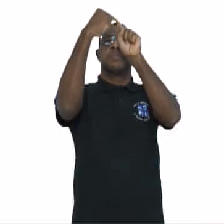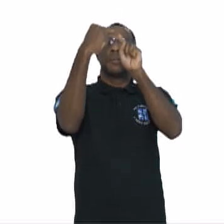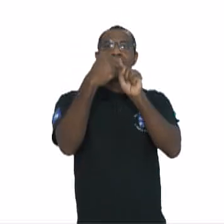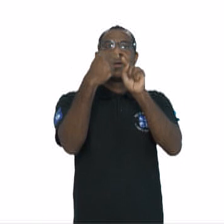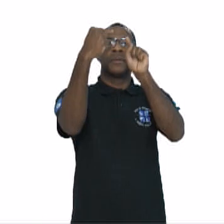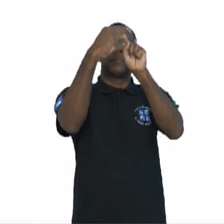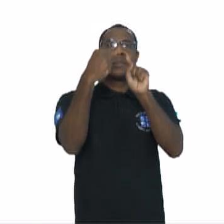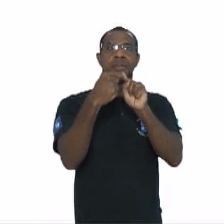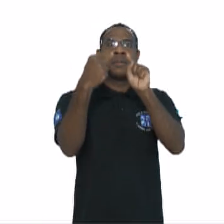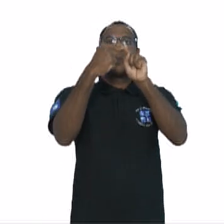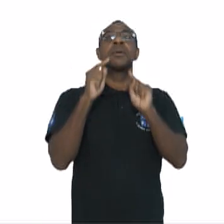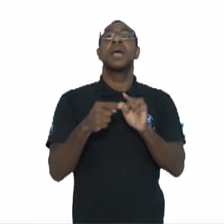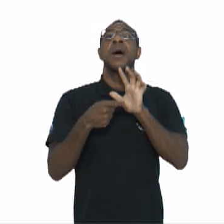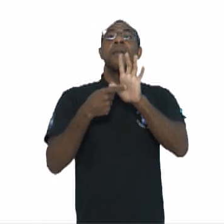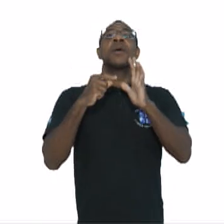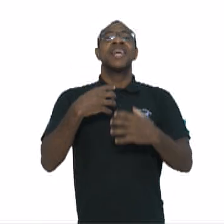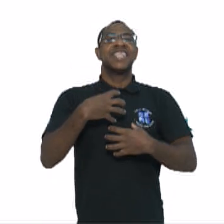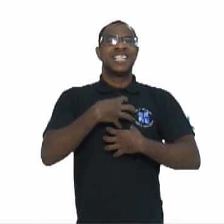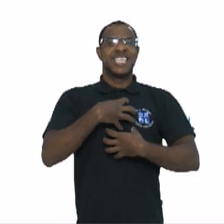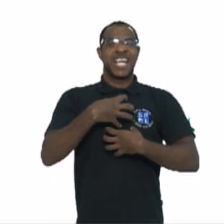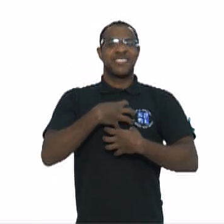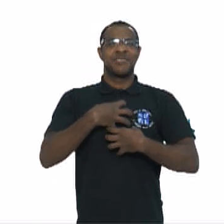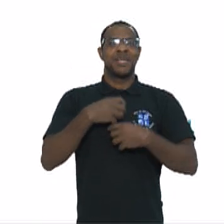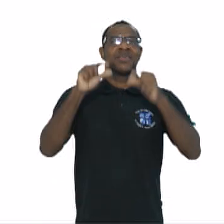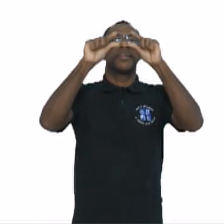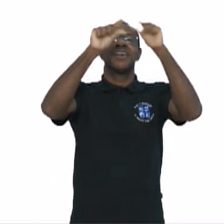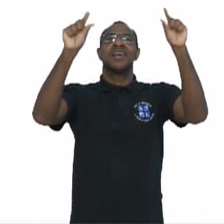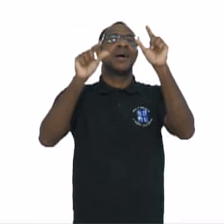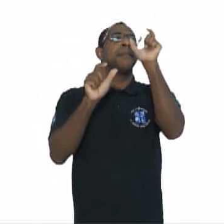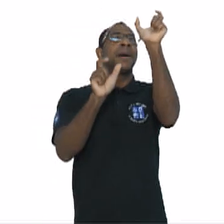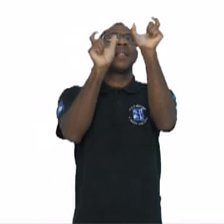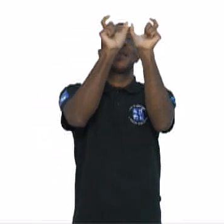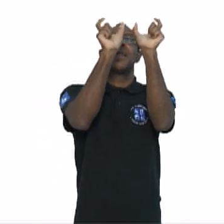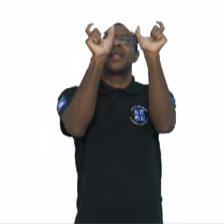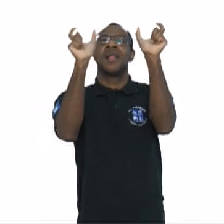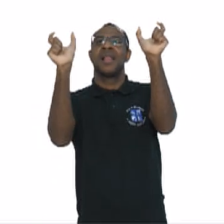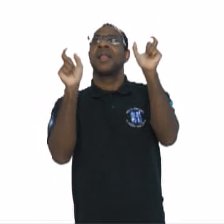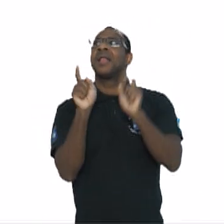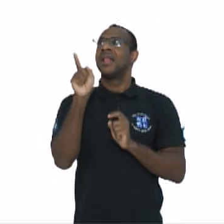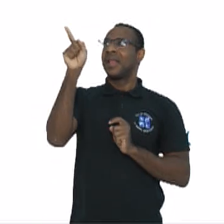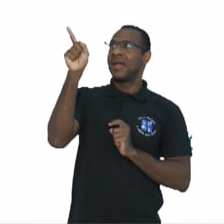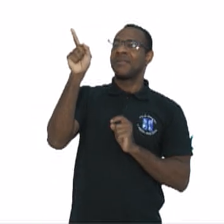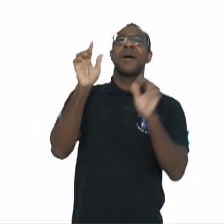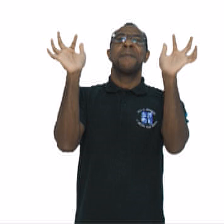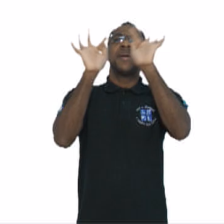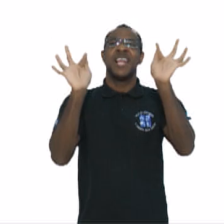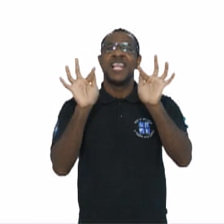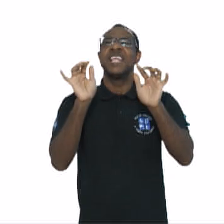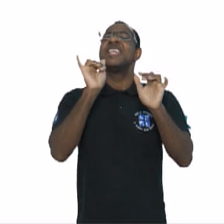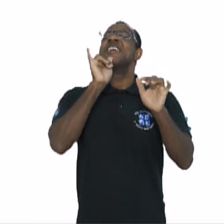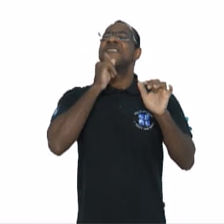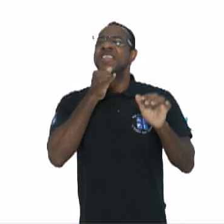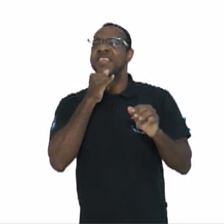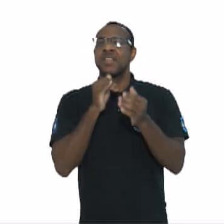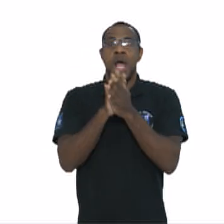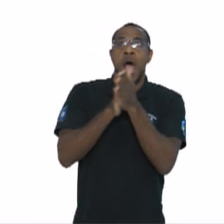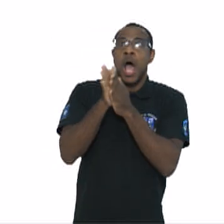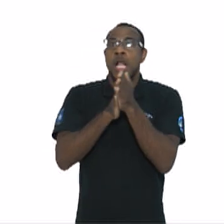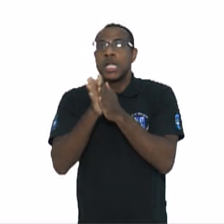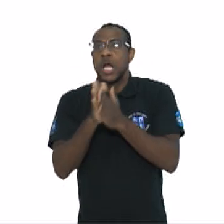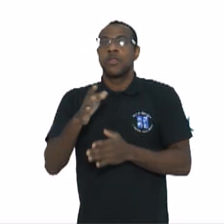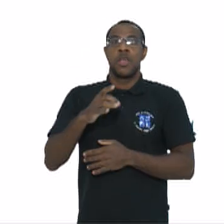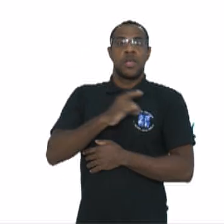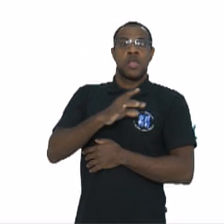Happy, sad, anxiety, fear, peaceful, feliz, triste, ansioso, com